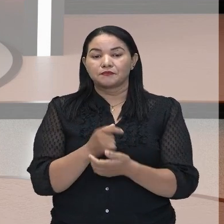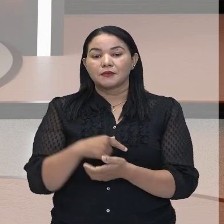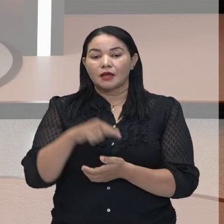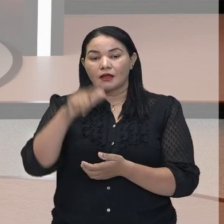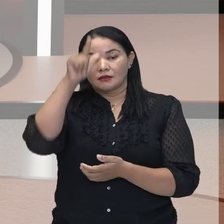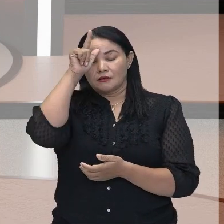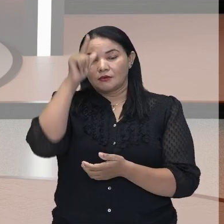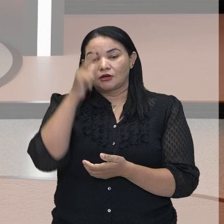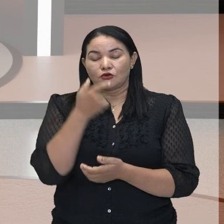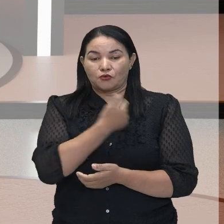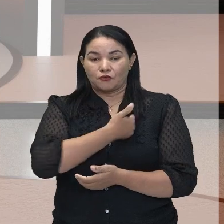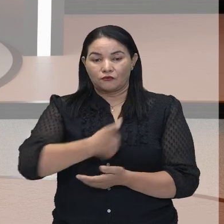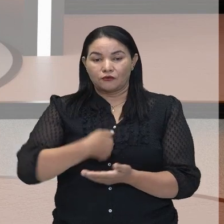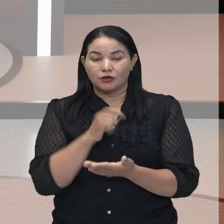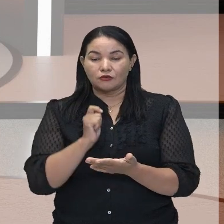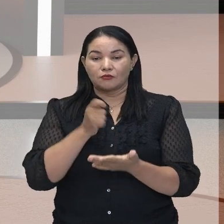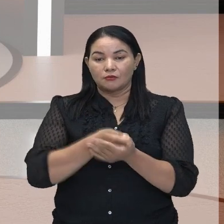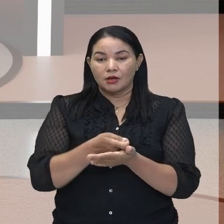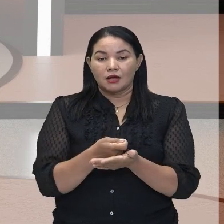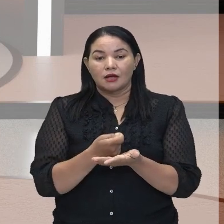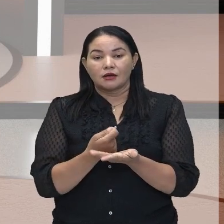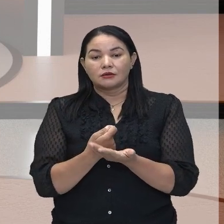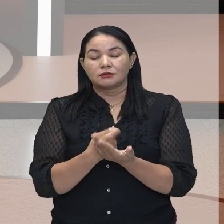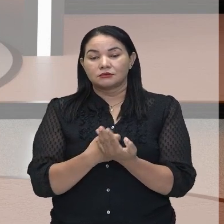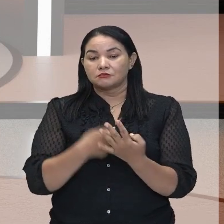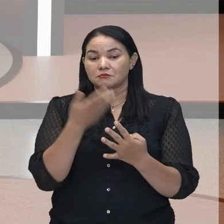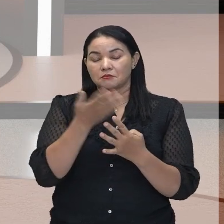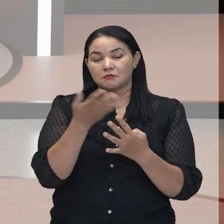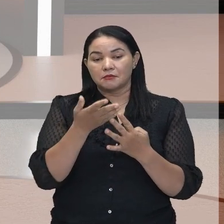ele acaba ali pagando até 13 parcelas